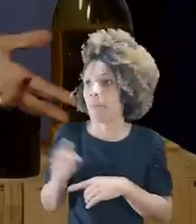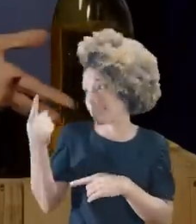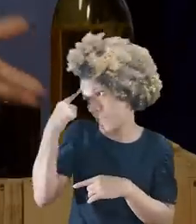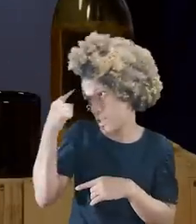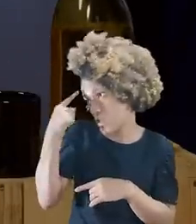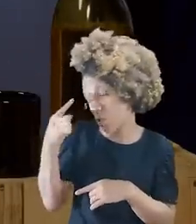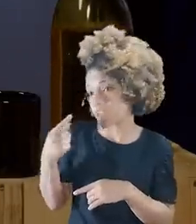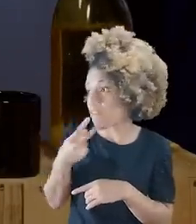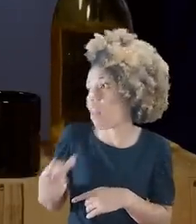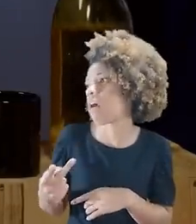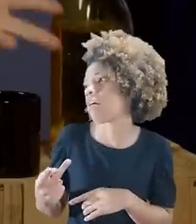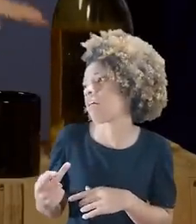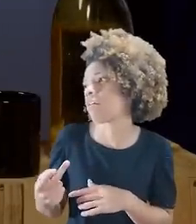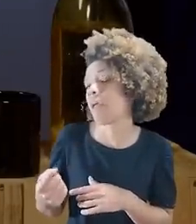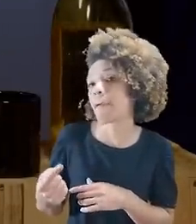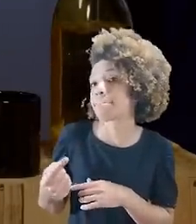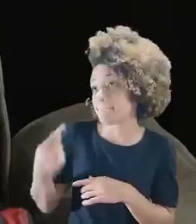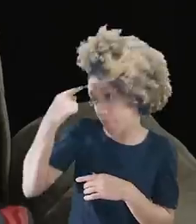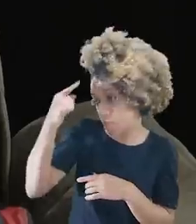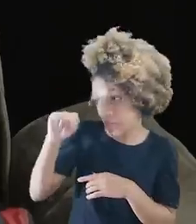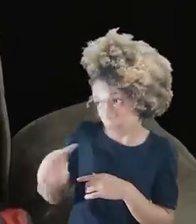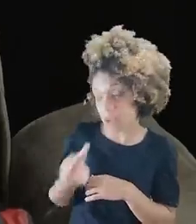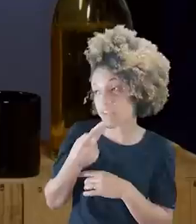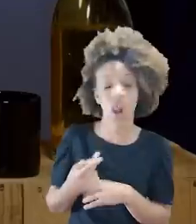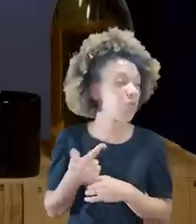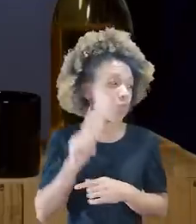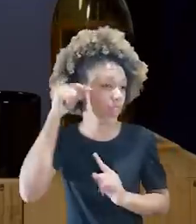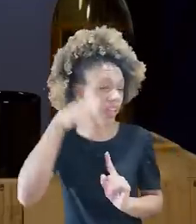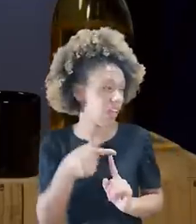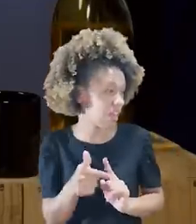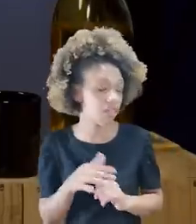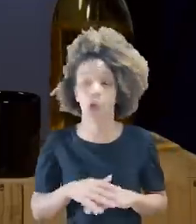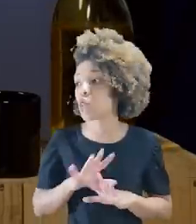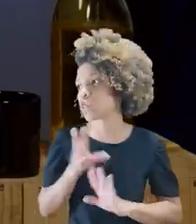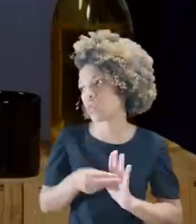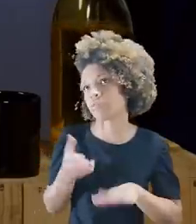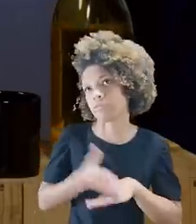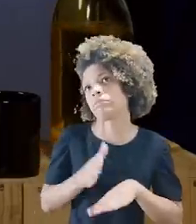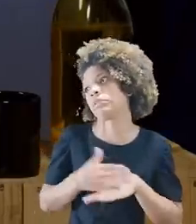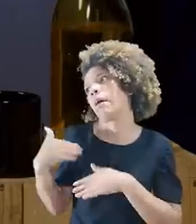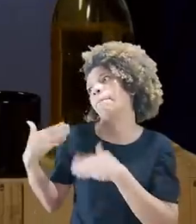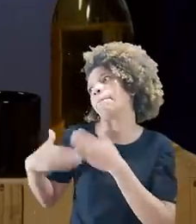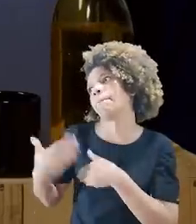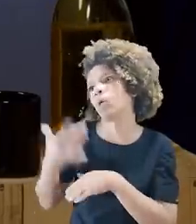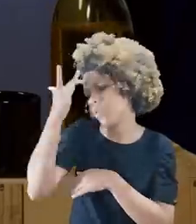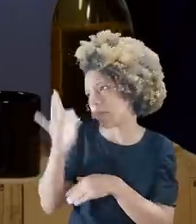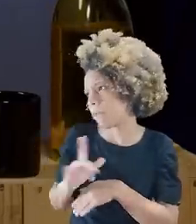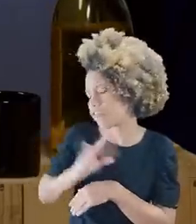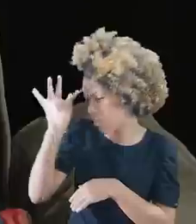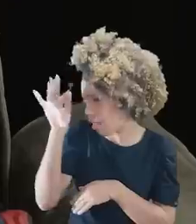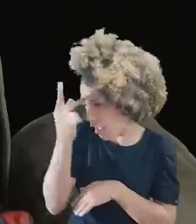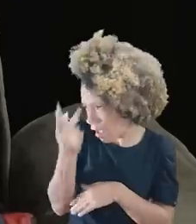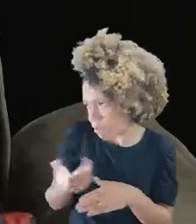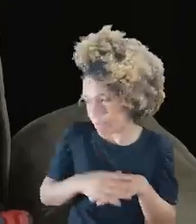só aquilo que você tem que falar tvh ele pensa e fala e aí tem que filtrar então todos esses exercícios eu vem fazendo há anos sem saber que eu tinha entendeu